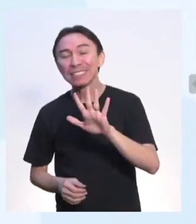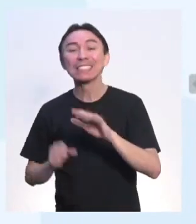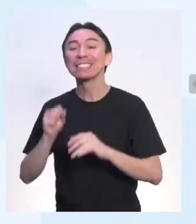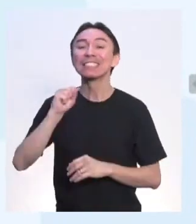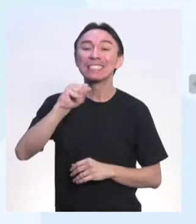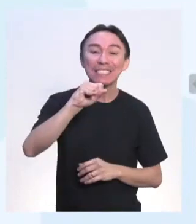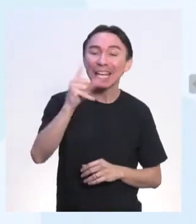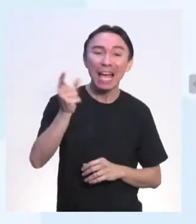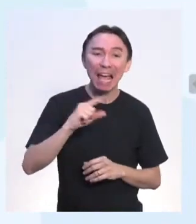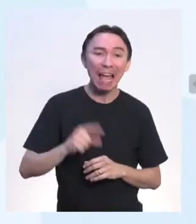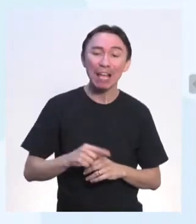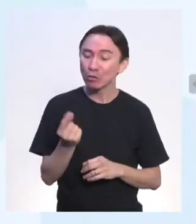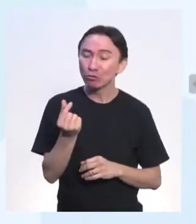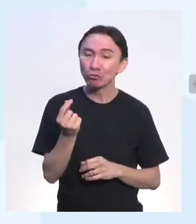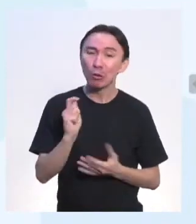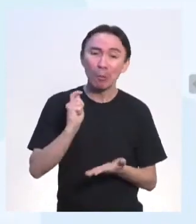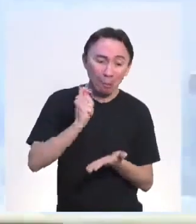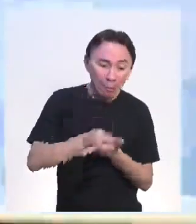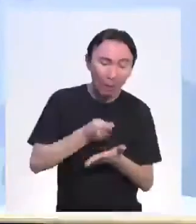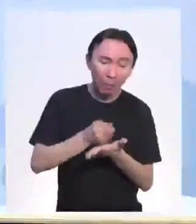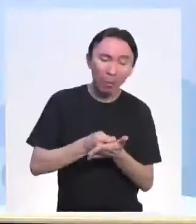gasto, com quem seria?